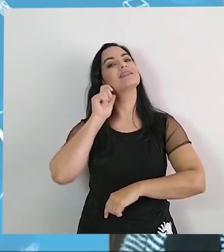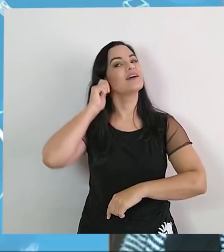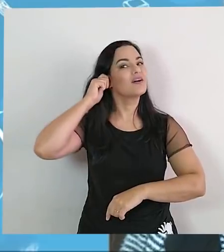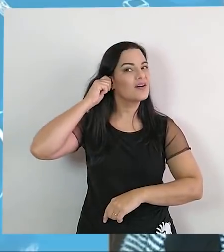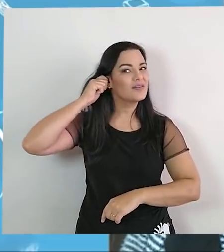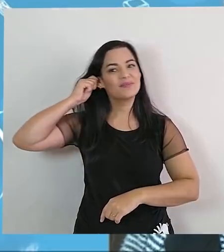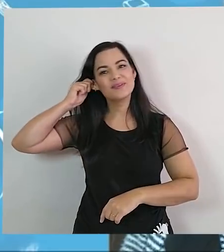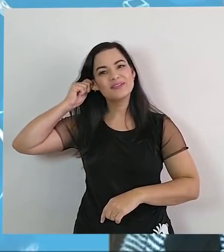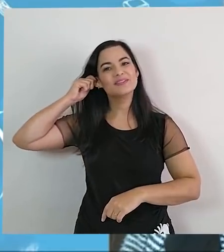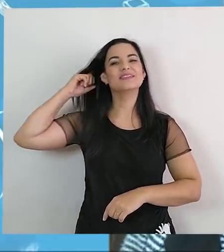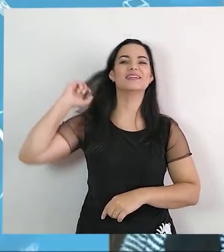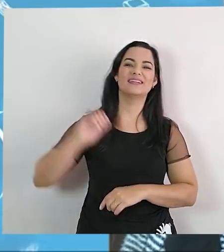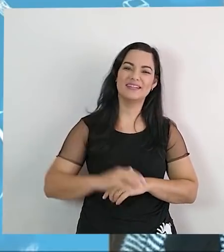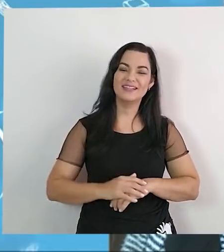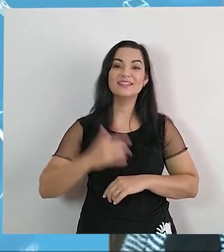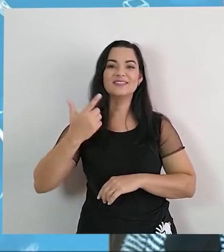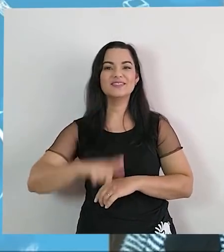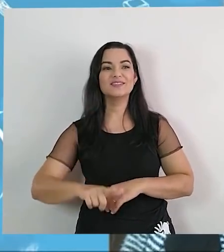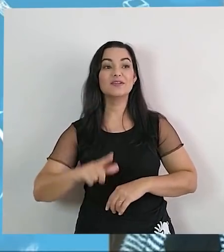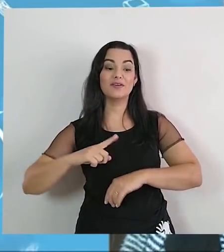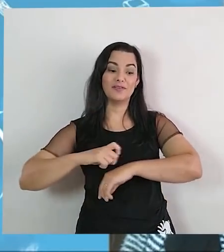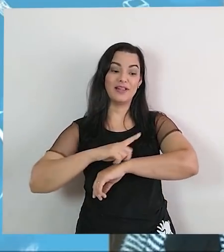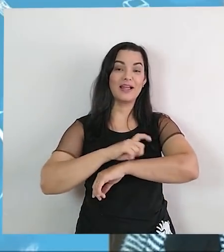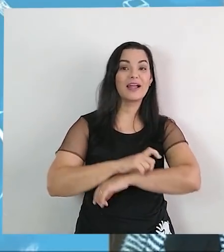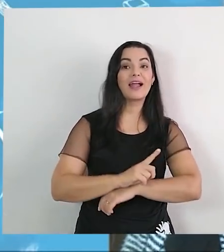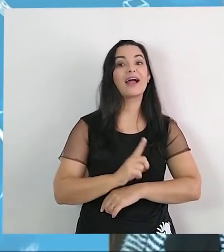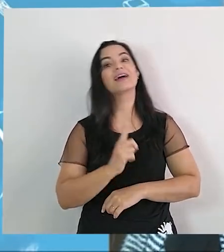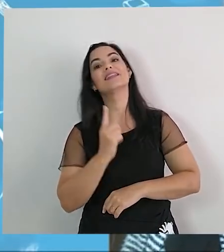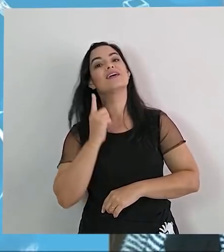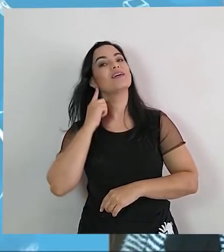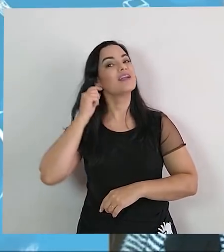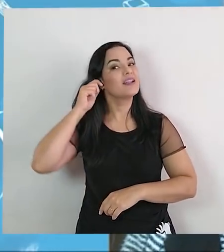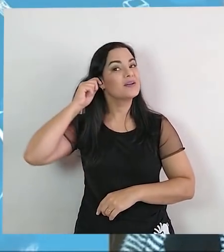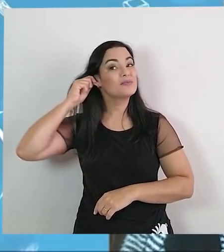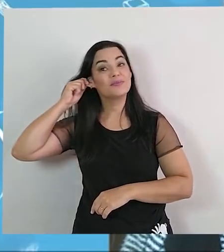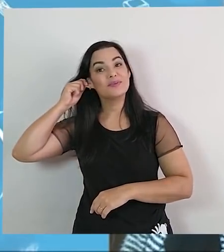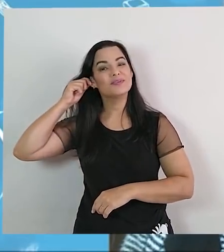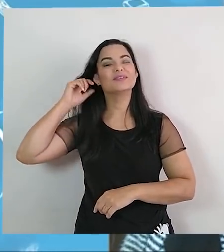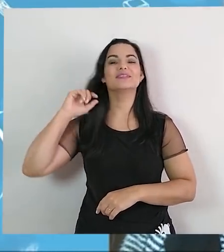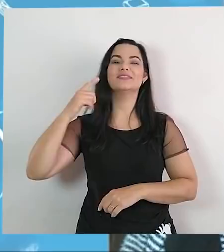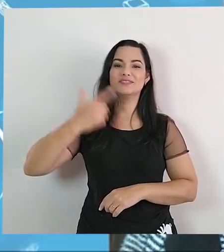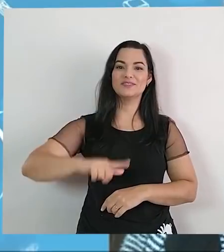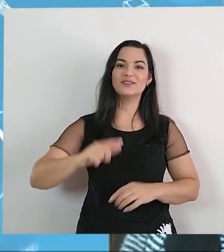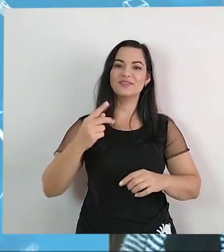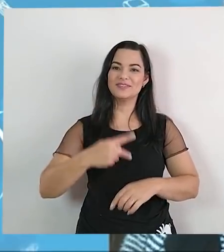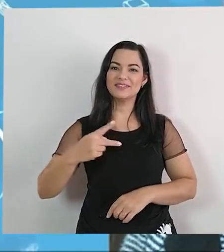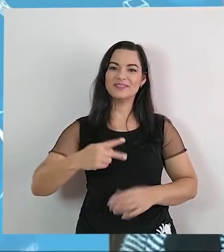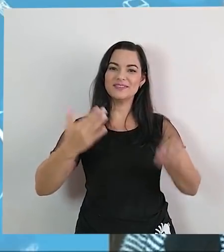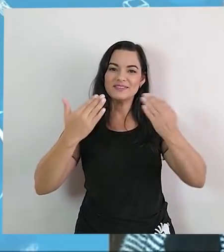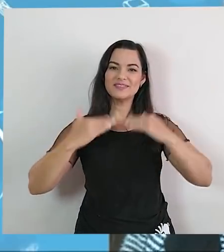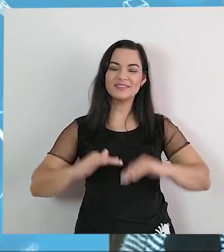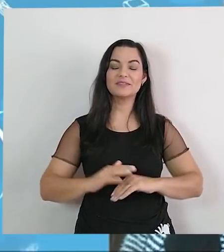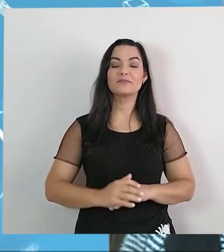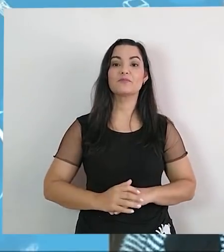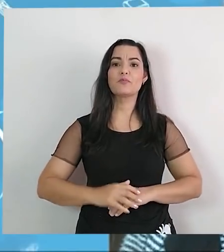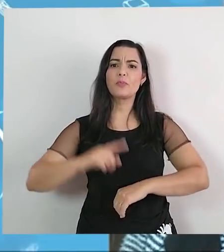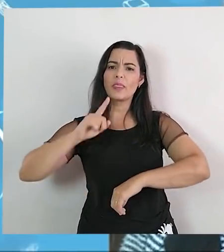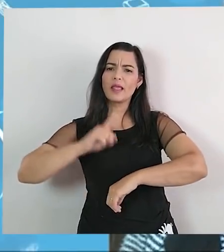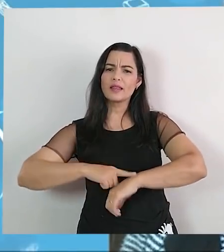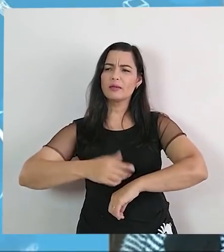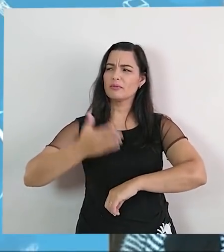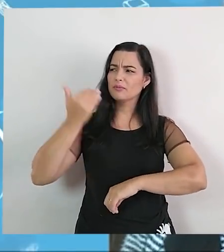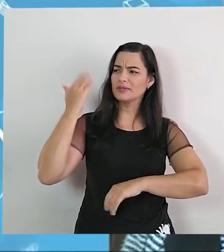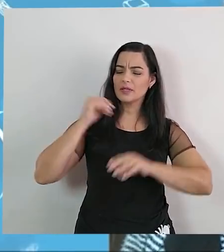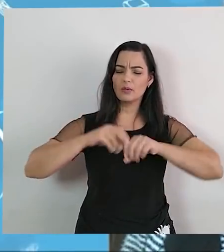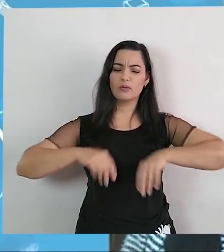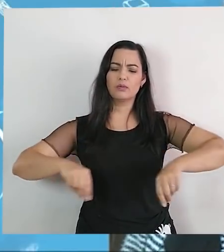orelha. Novamente. Puxa a lagarta aquela orelha. Vamos novamente à segunda parte.